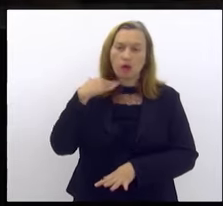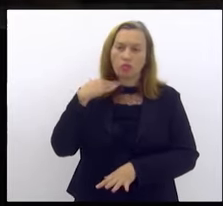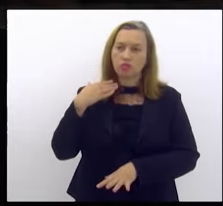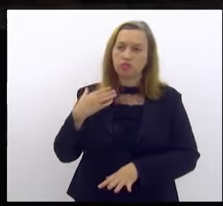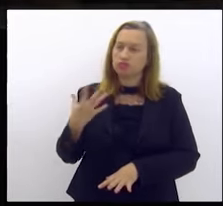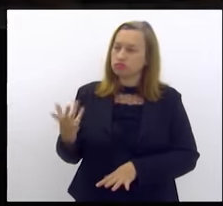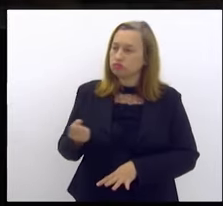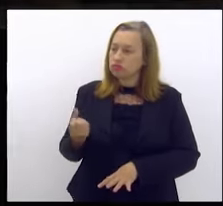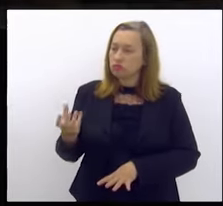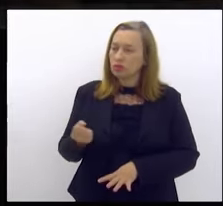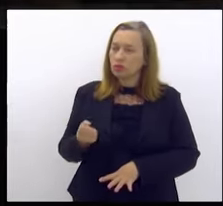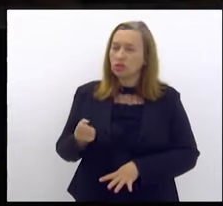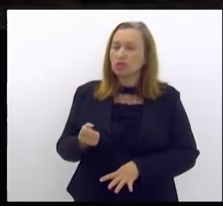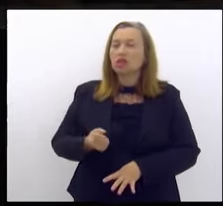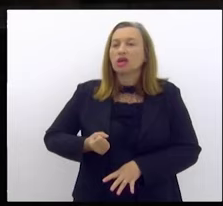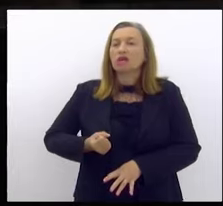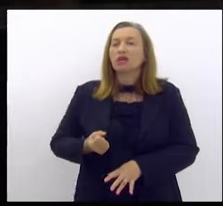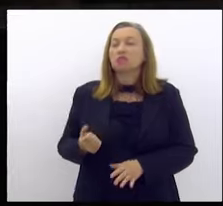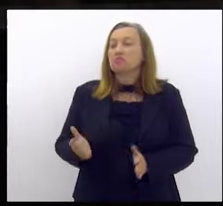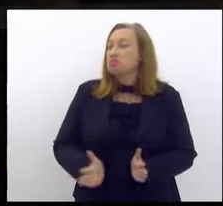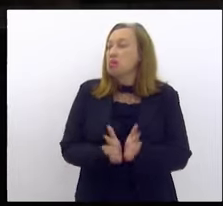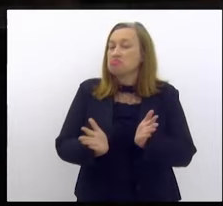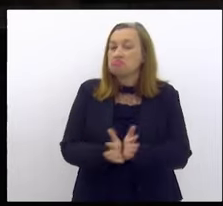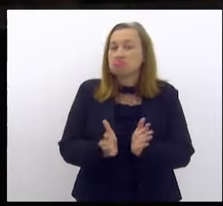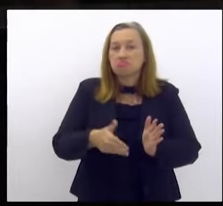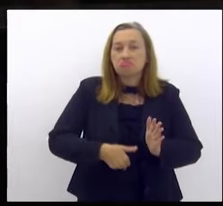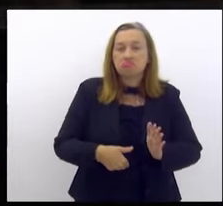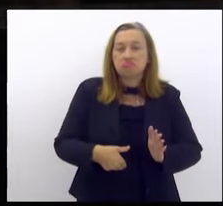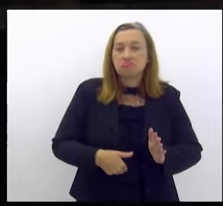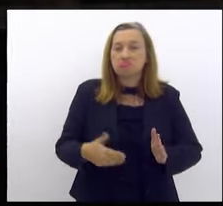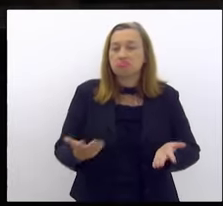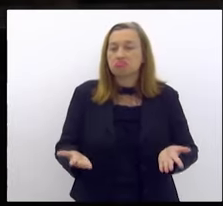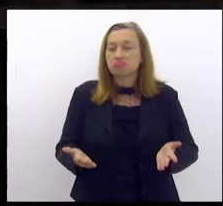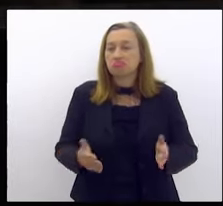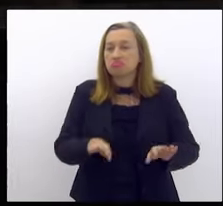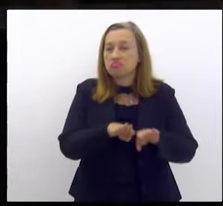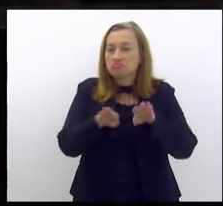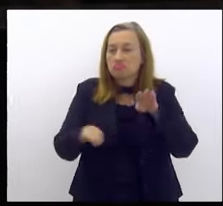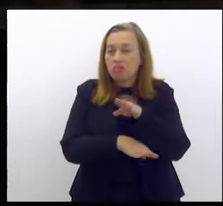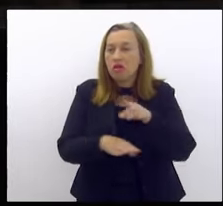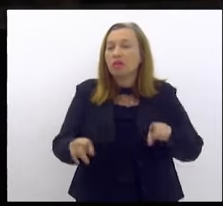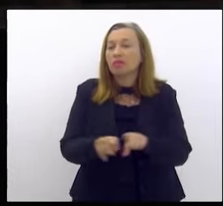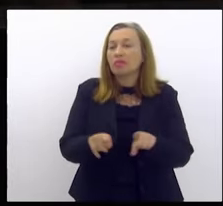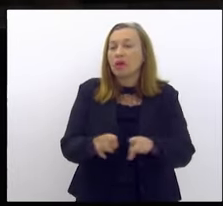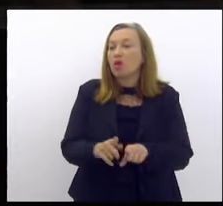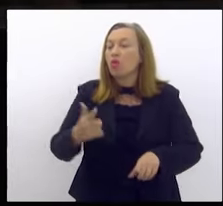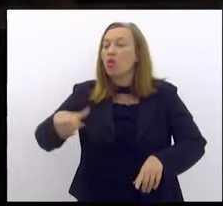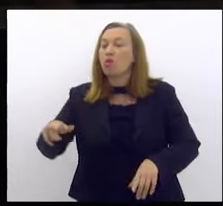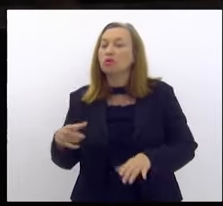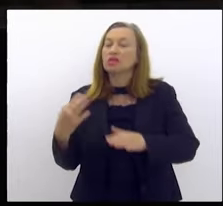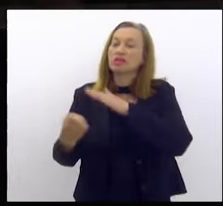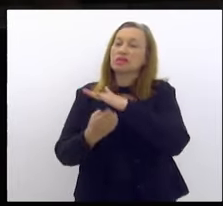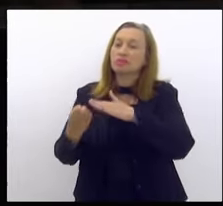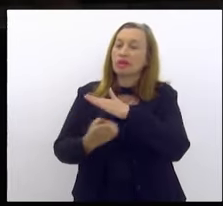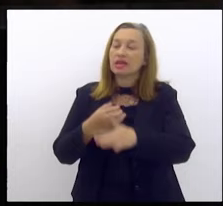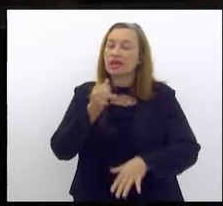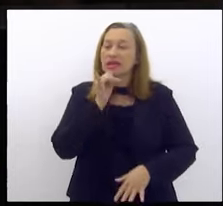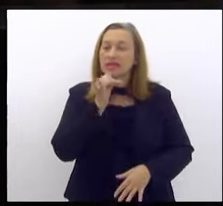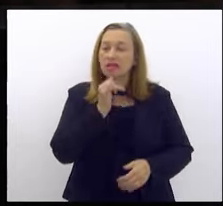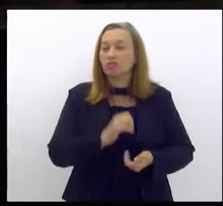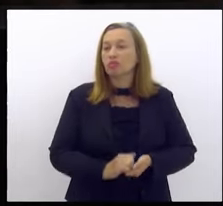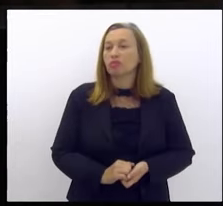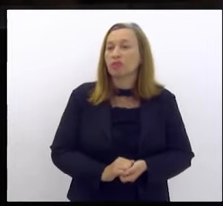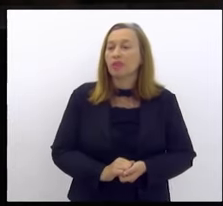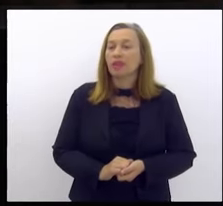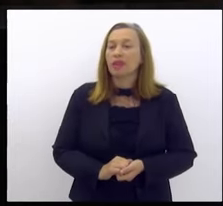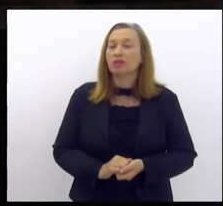lucram com a miséria, com a pobreza e com as desigualdades, mas a gente tinha outras empresas, por exemplo, como as empresas